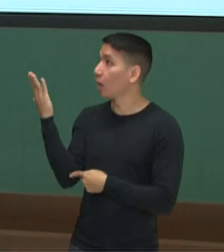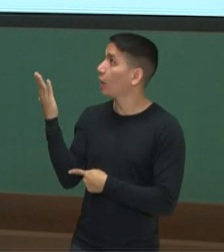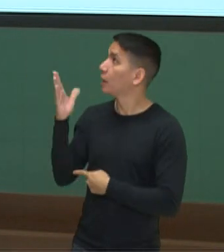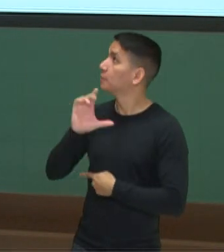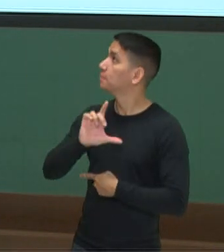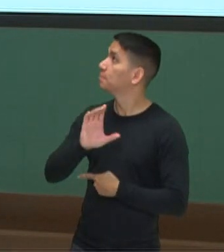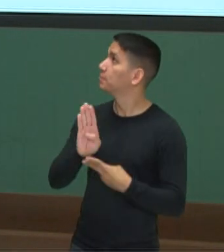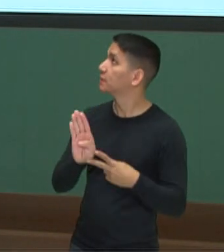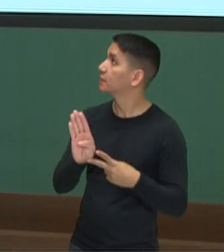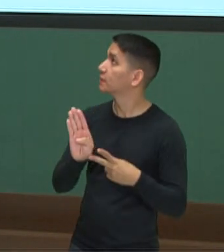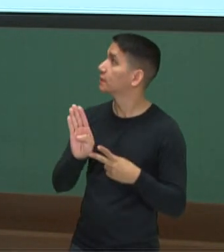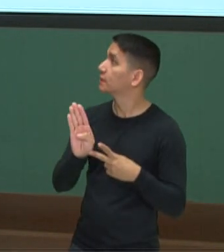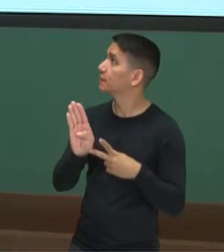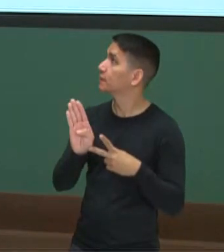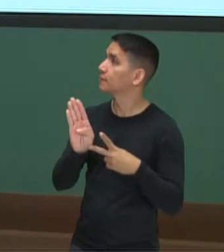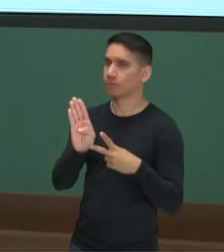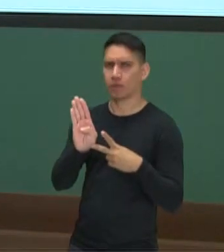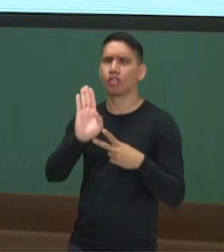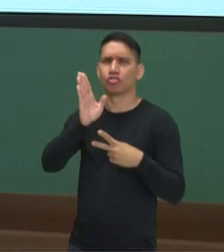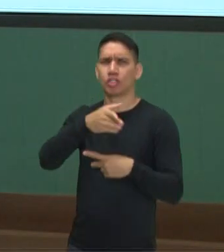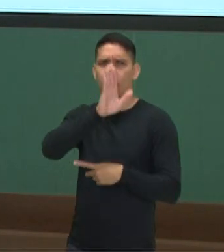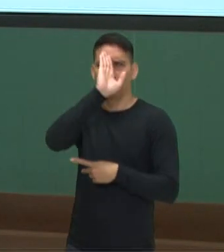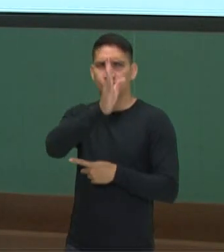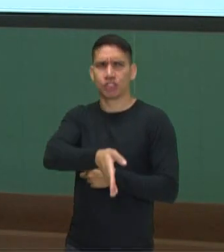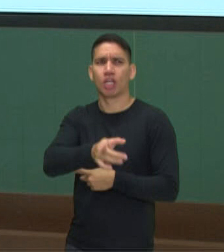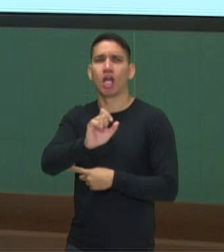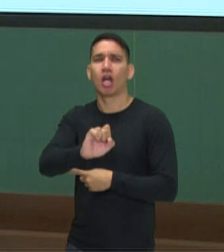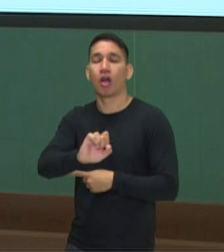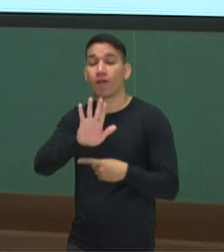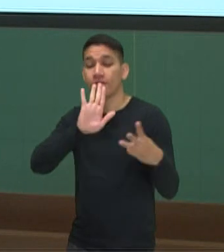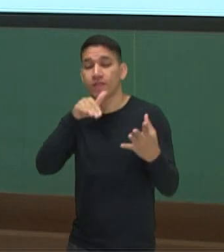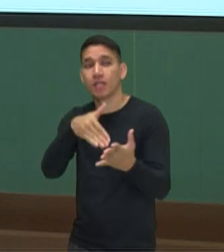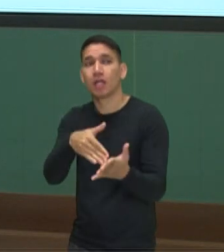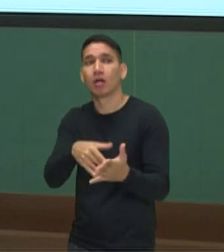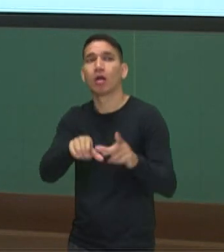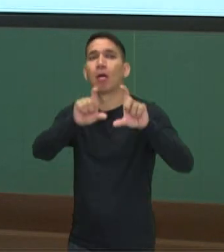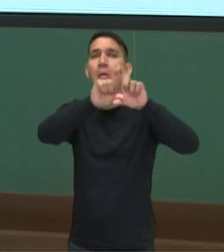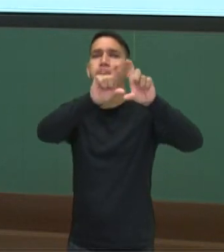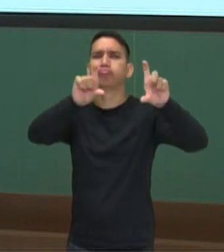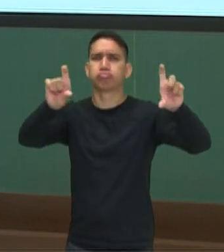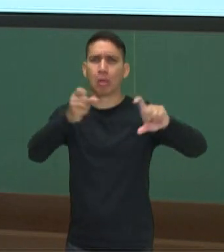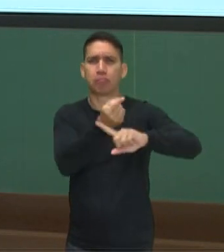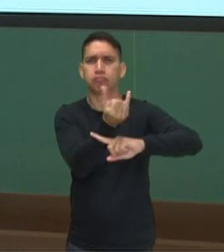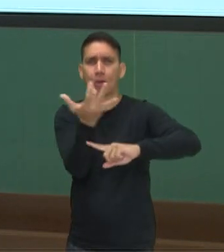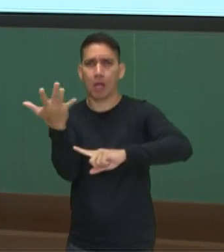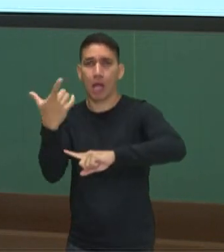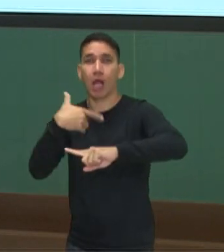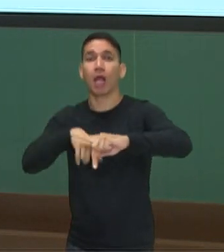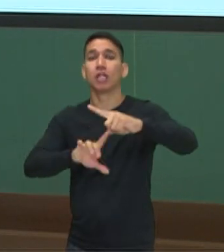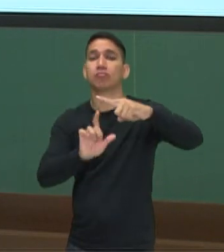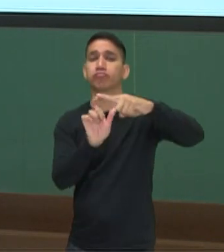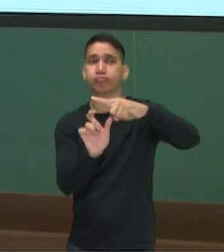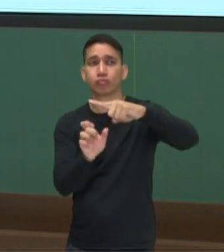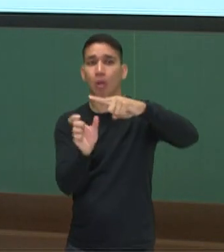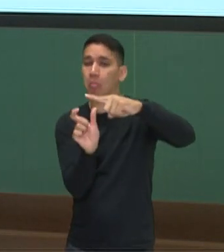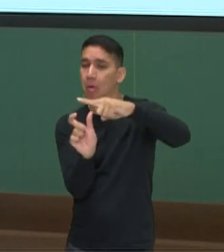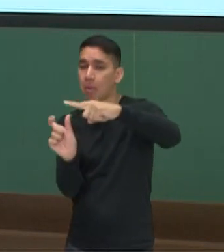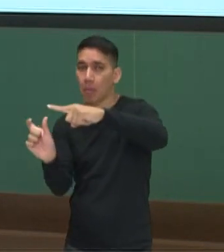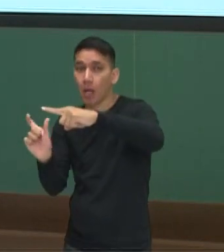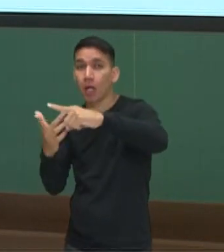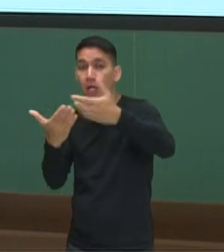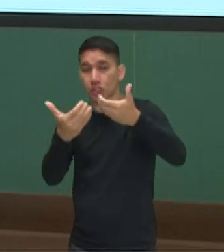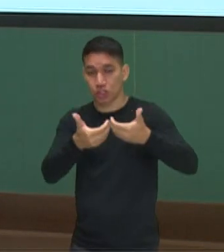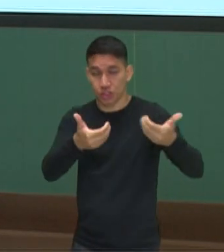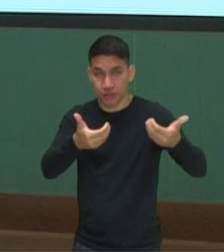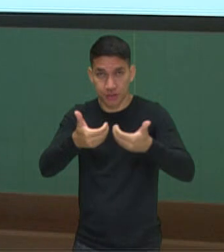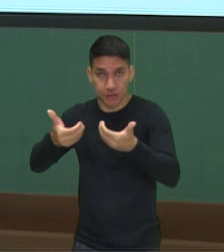12 divididos por 4. Já vou falar aqui no finalzinho, tá? Então, tá aqui o nosso polinômio. dividido pelo monômio. Aí o segundo